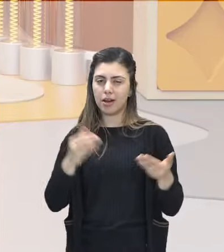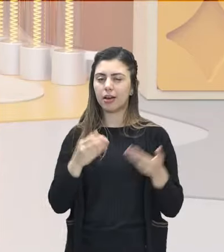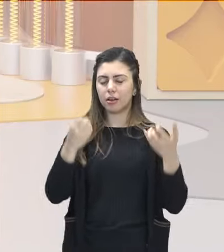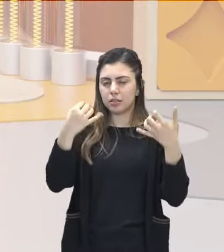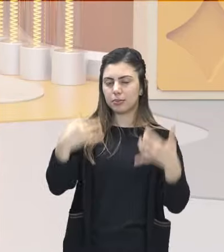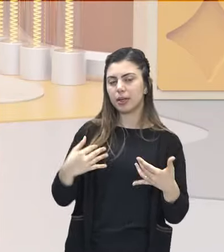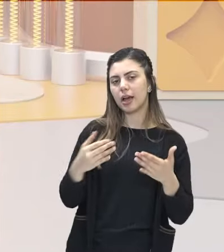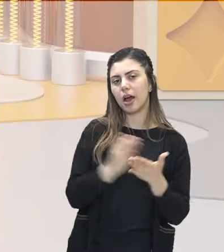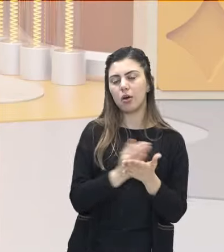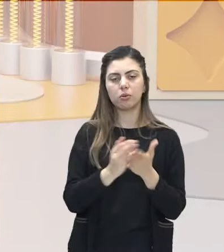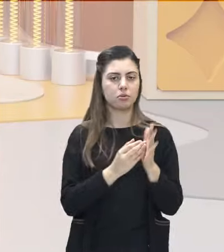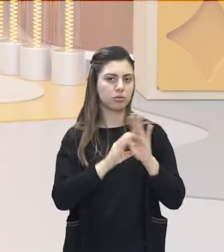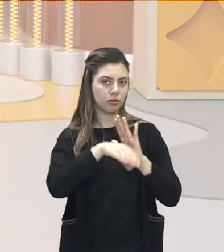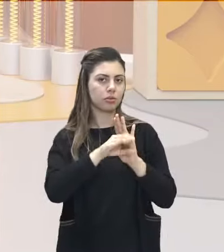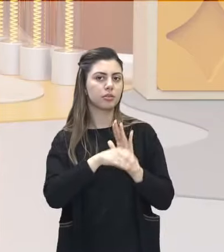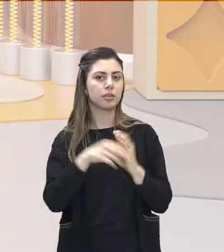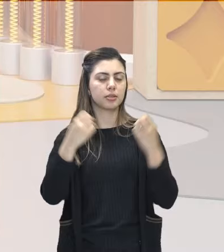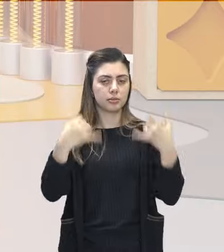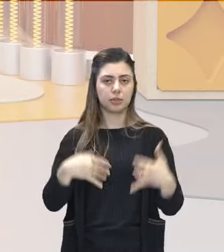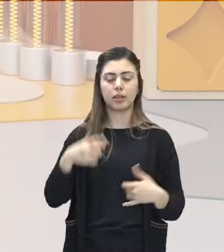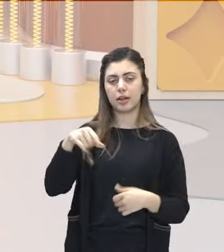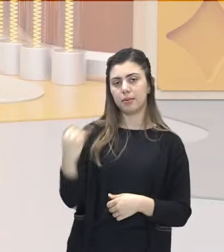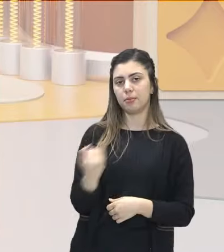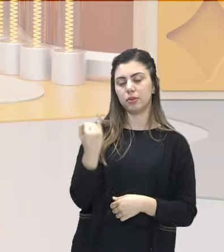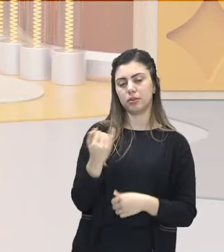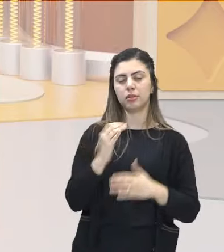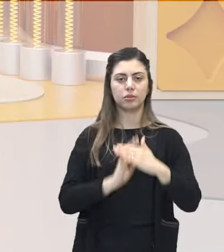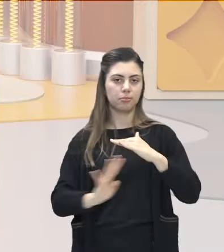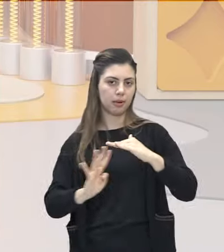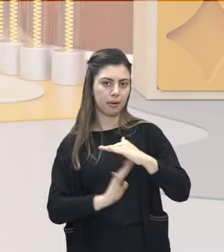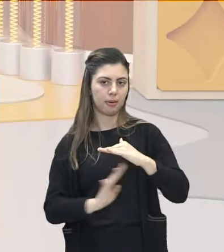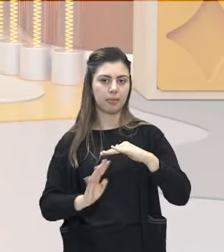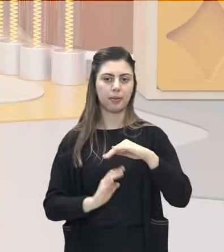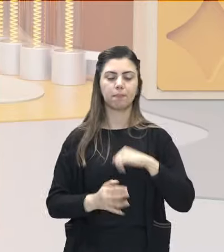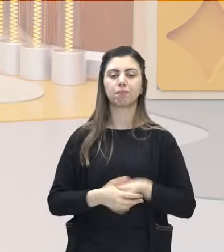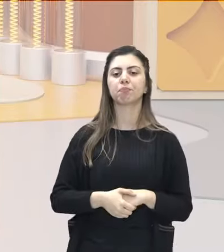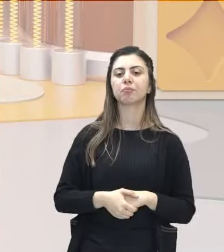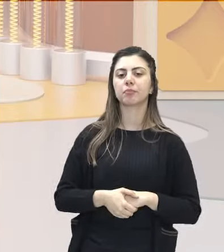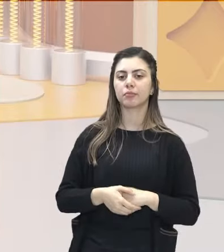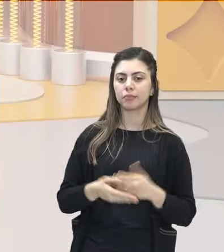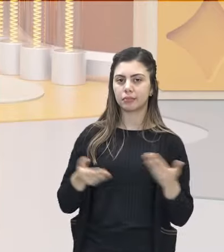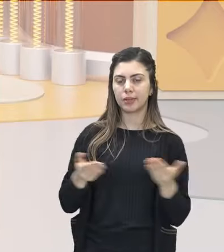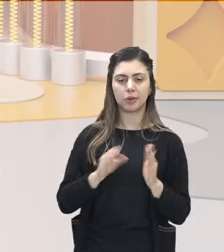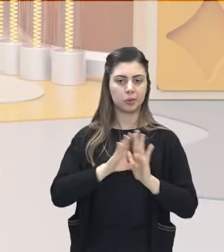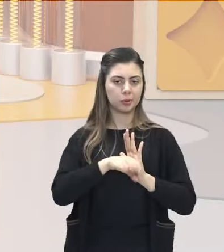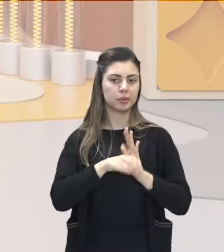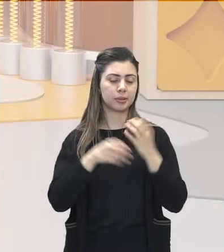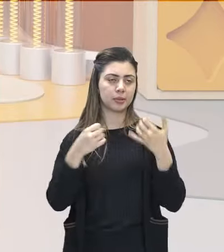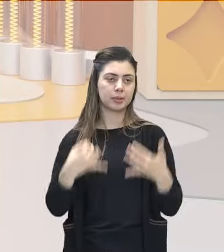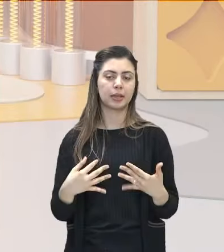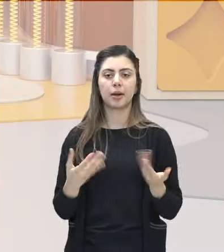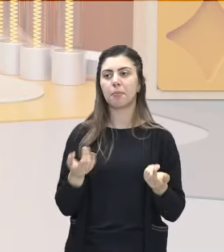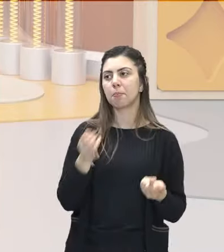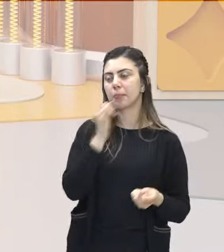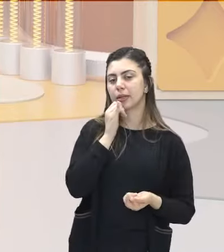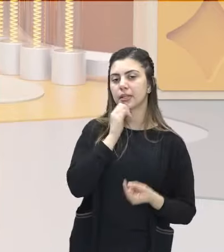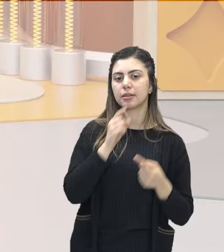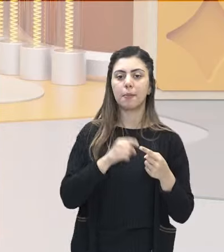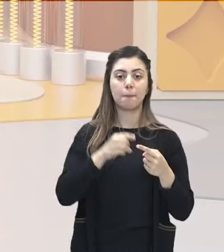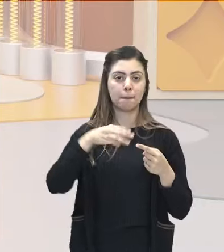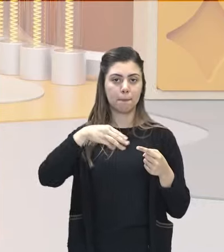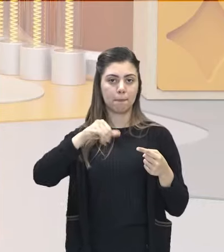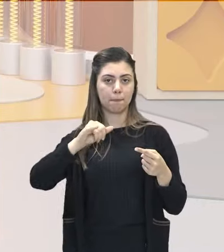importantes pra gente falar agora dos fluxos migratórios pelo mundo Quais são esses conceitos Professor relacionados à